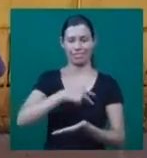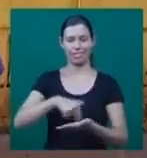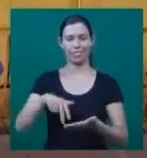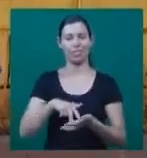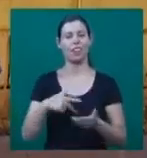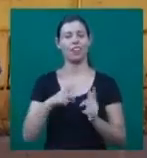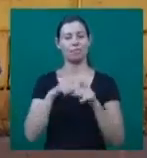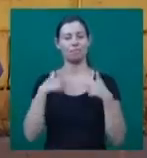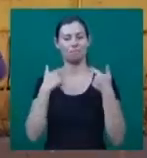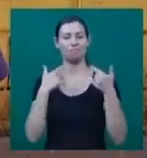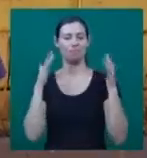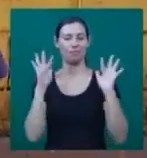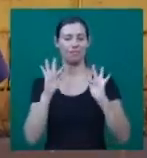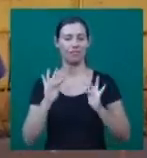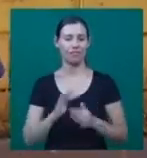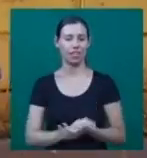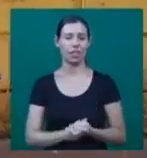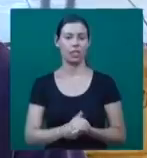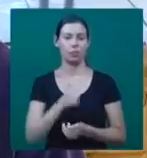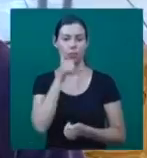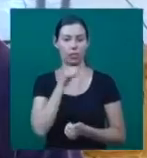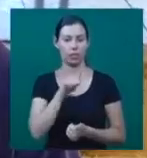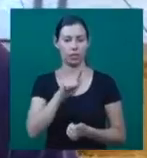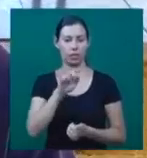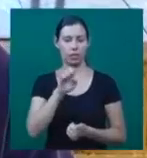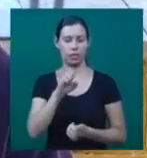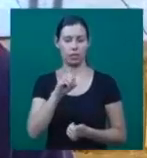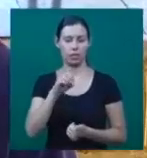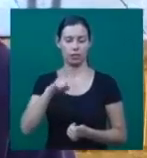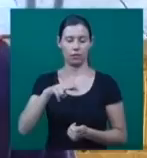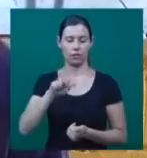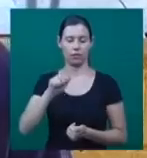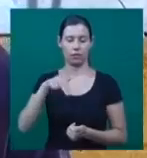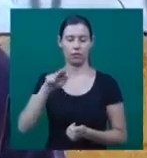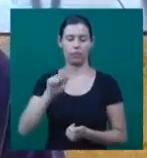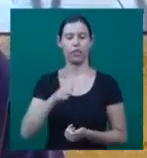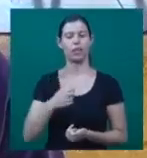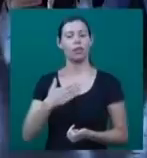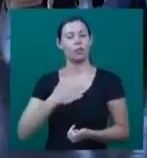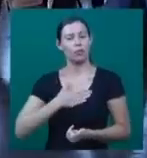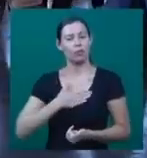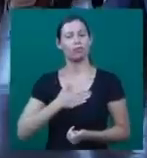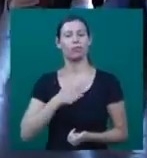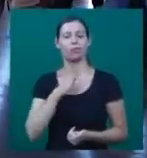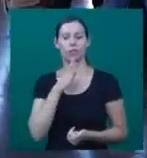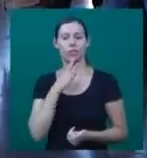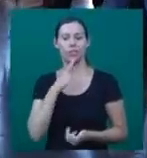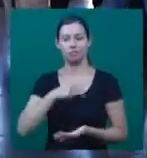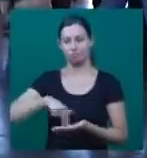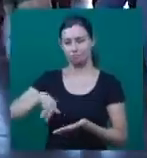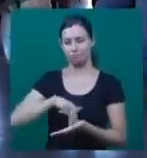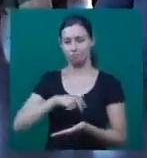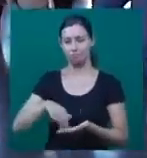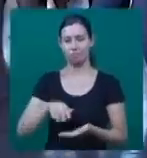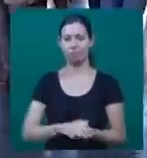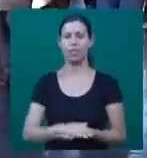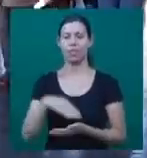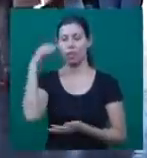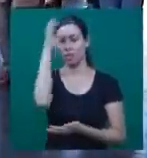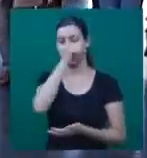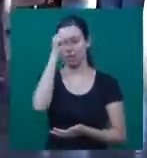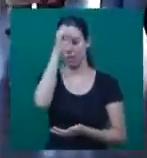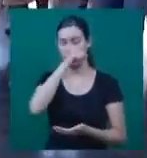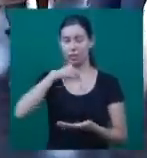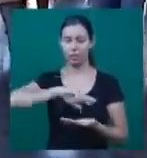gostou de conhecer um novo estilo de dança. Eu acho bem legal, porque eu nunca fiz isso. Crianças aprenderam vários passos e